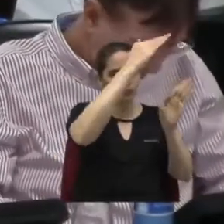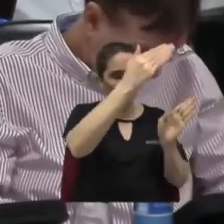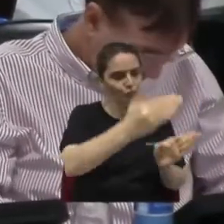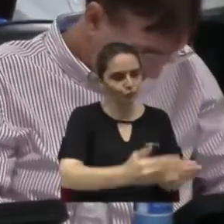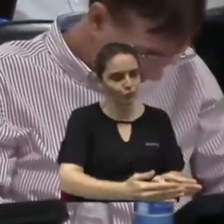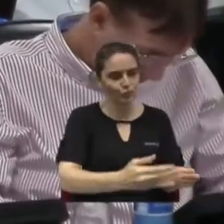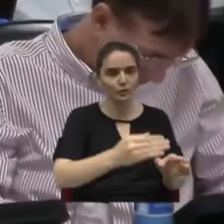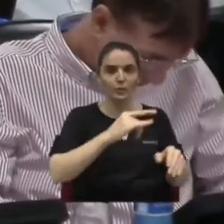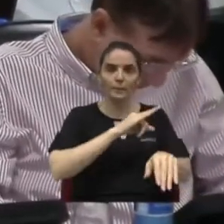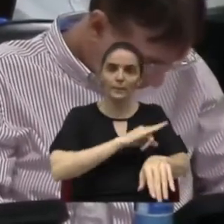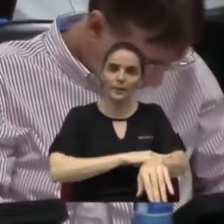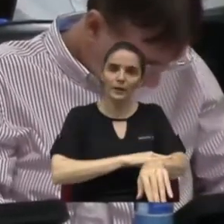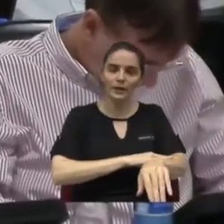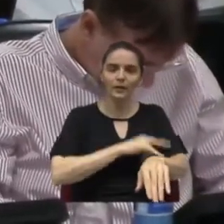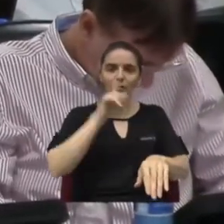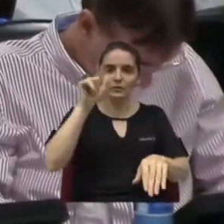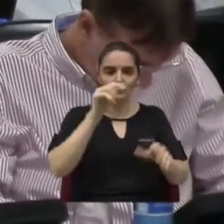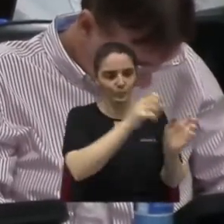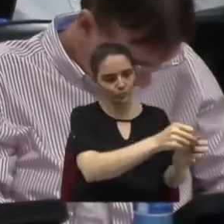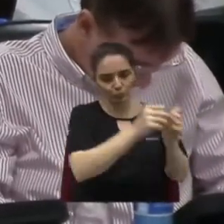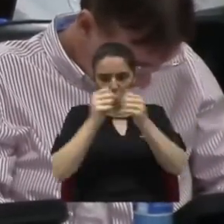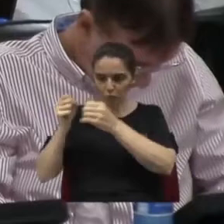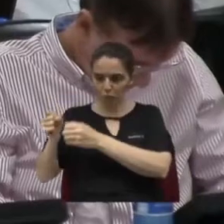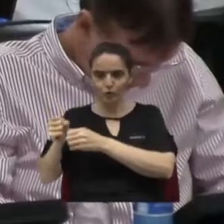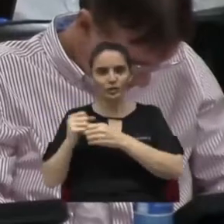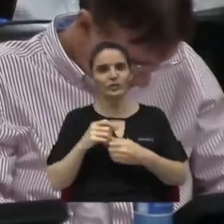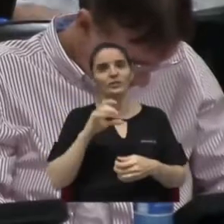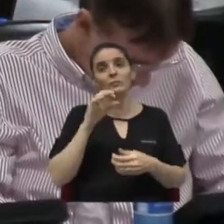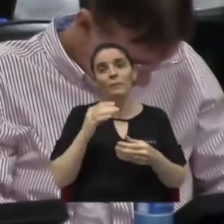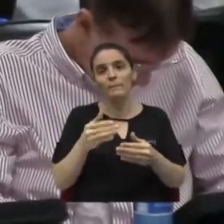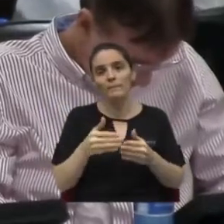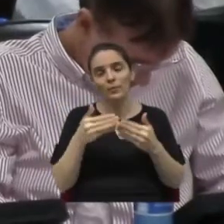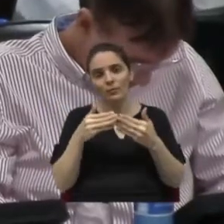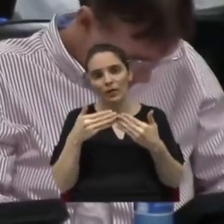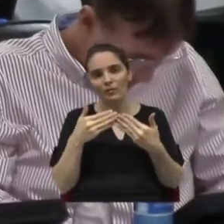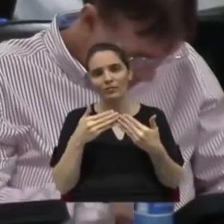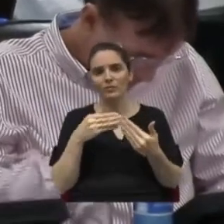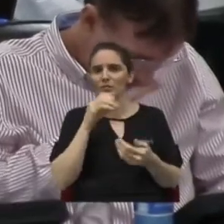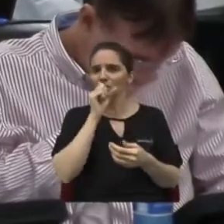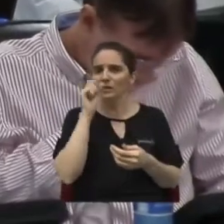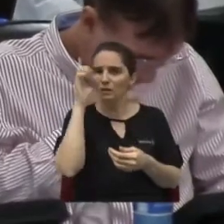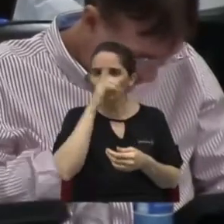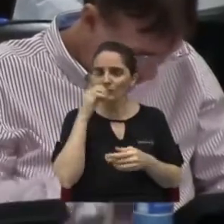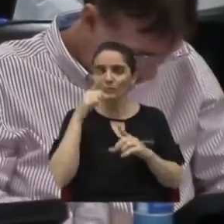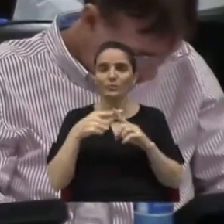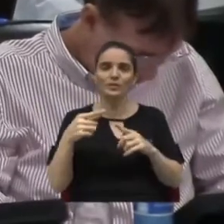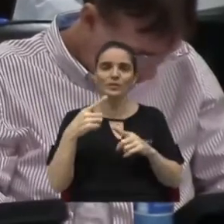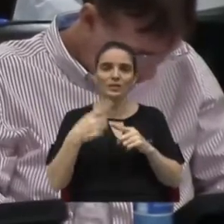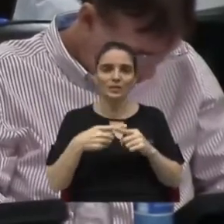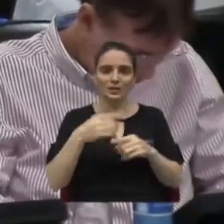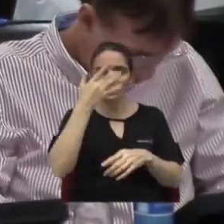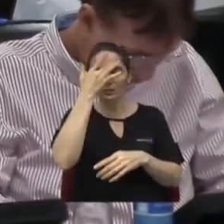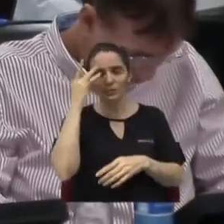finais de semana. Porque o que acontece? Os que usam a praça ali